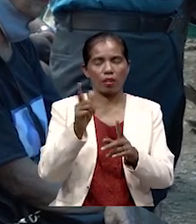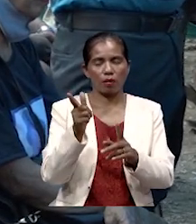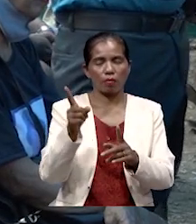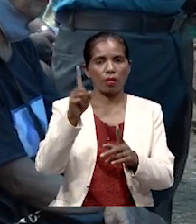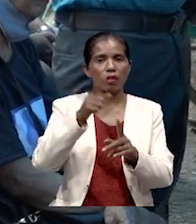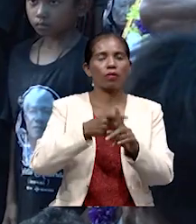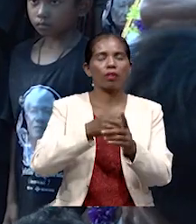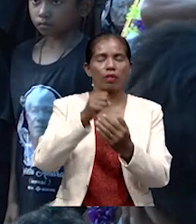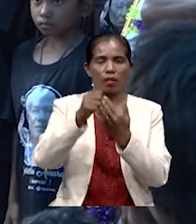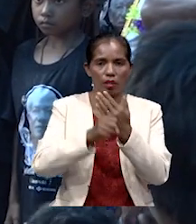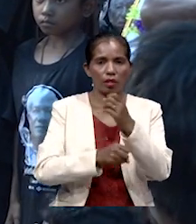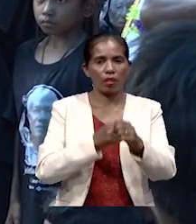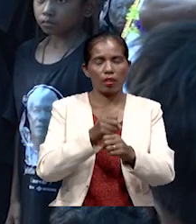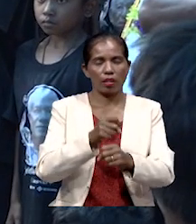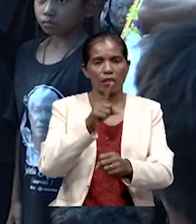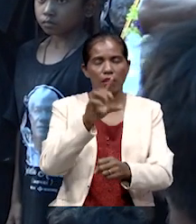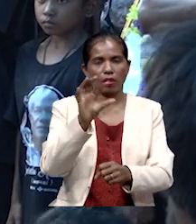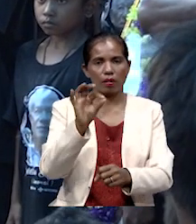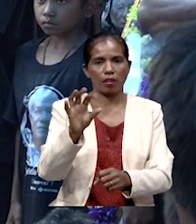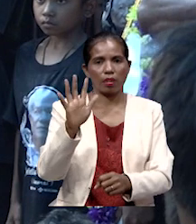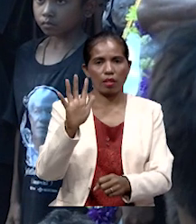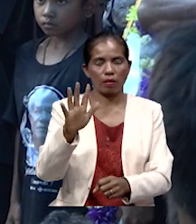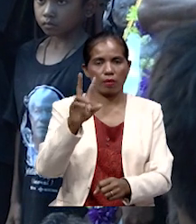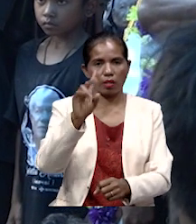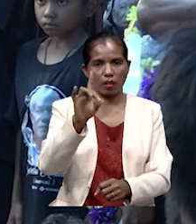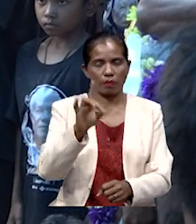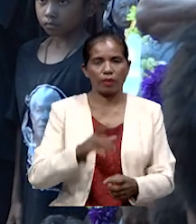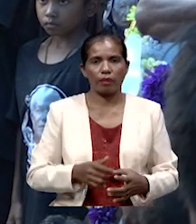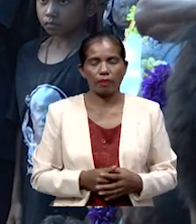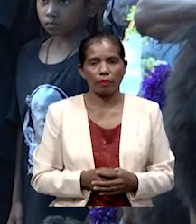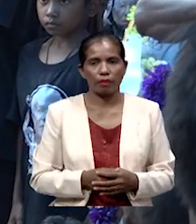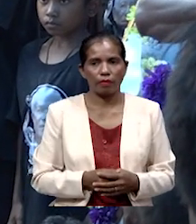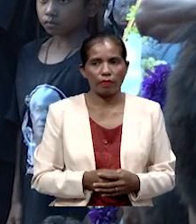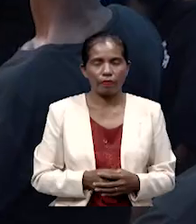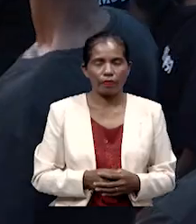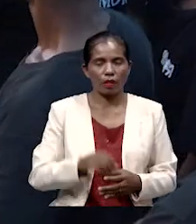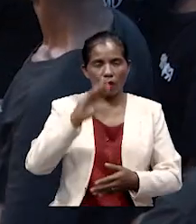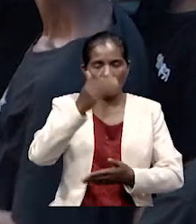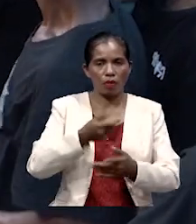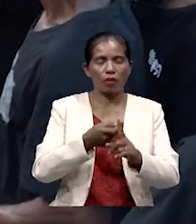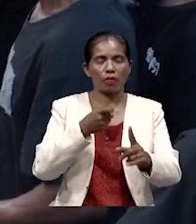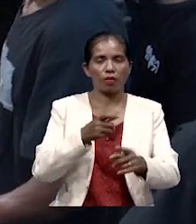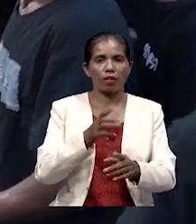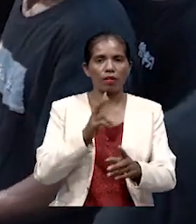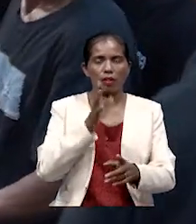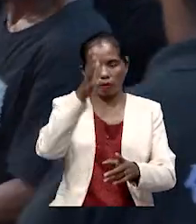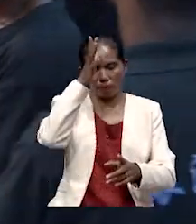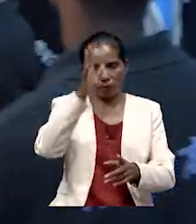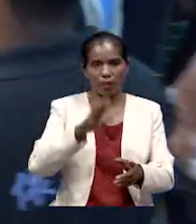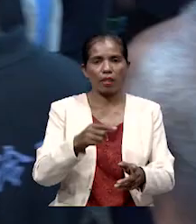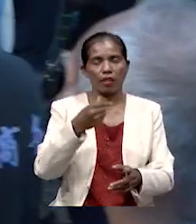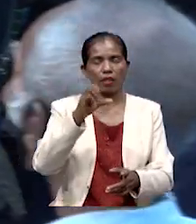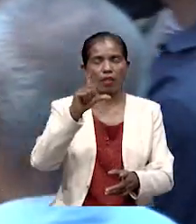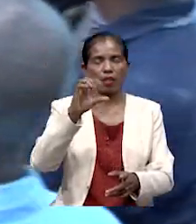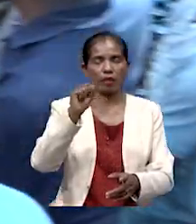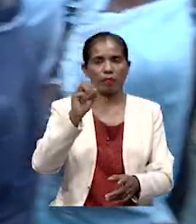Setembro, Tinang Rihung Ida Atusia Lima Nulo Resing Walu. Saudoso Oang Husi Aman Matebiang Guilherminu da Silva